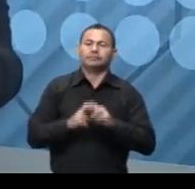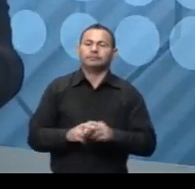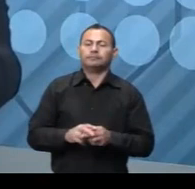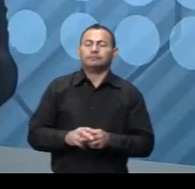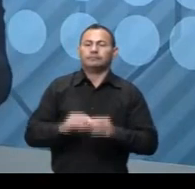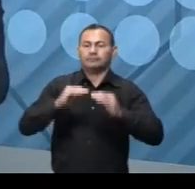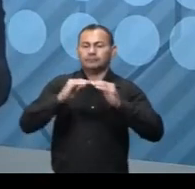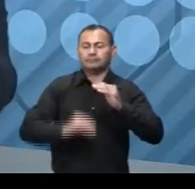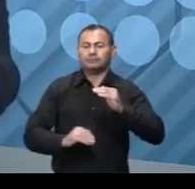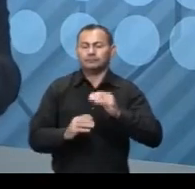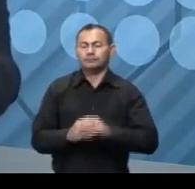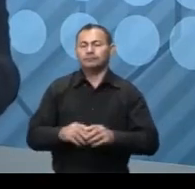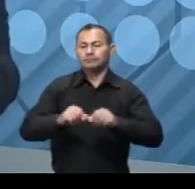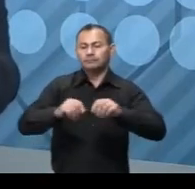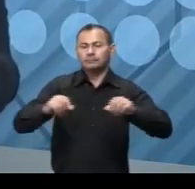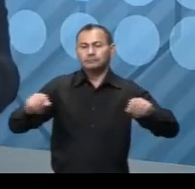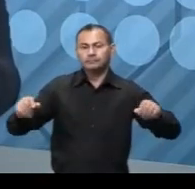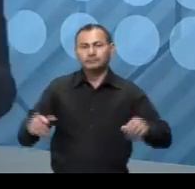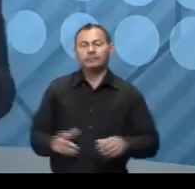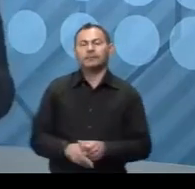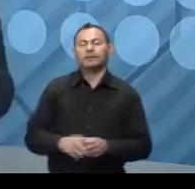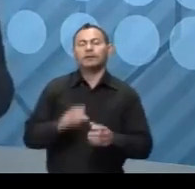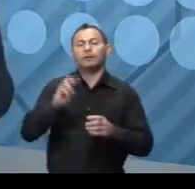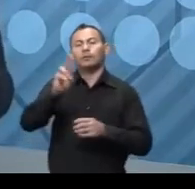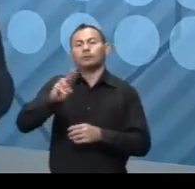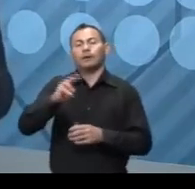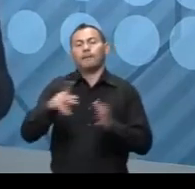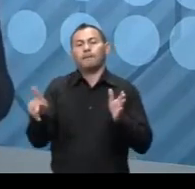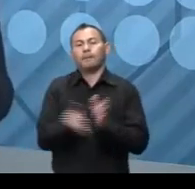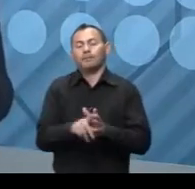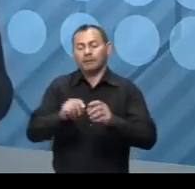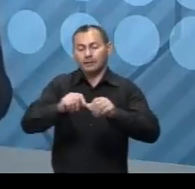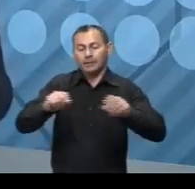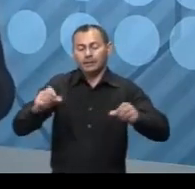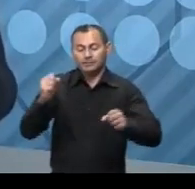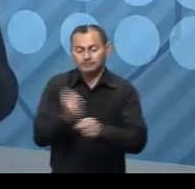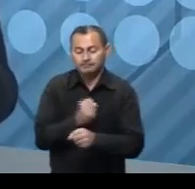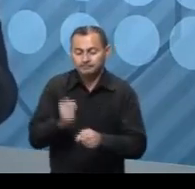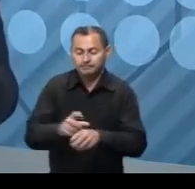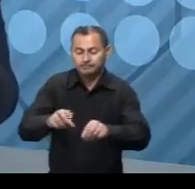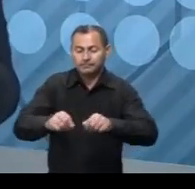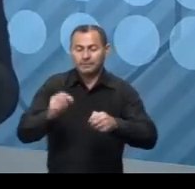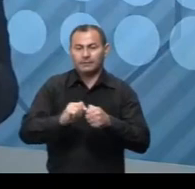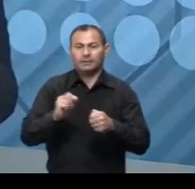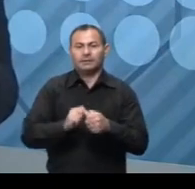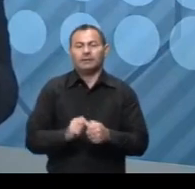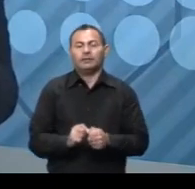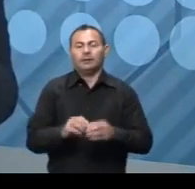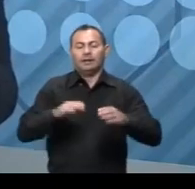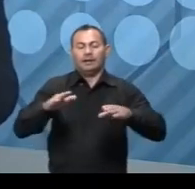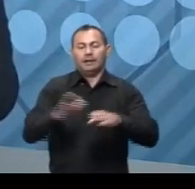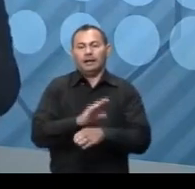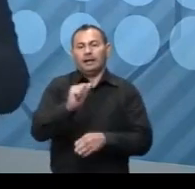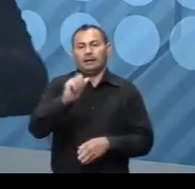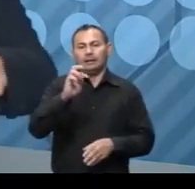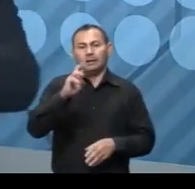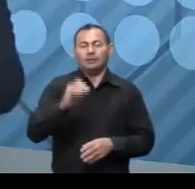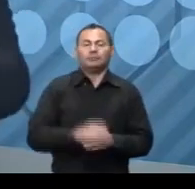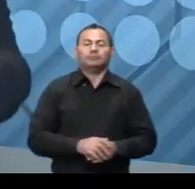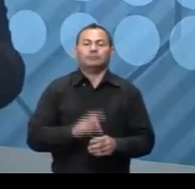ficar rebaixado aquele terreno ali. Ele vai utilizar aquela própria terra da escavação para fazer um aterro. Então